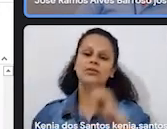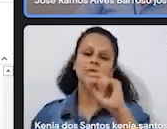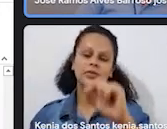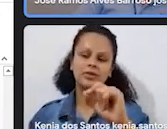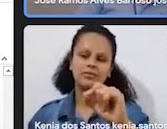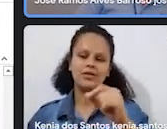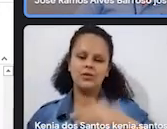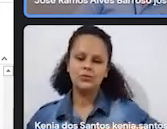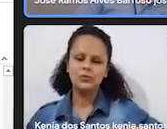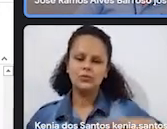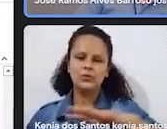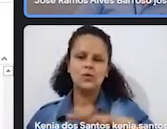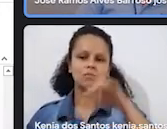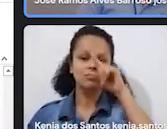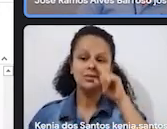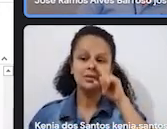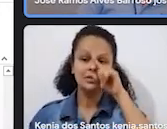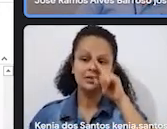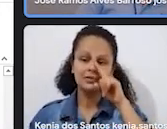de risco.